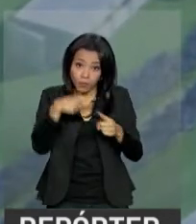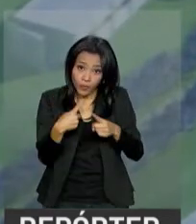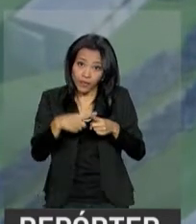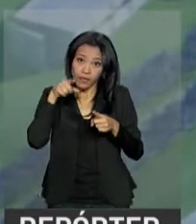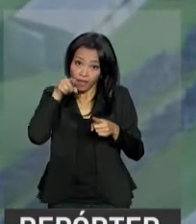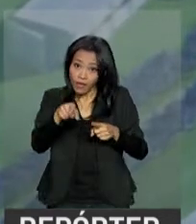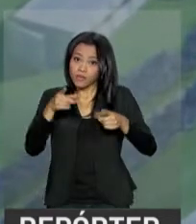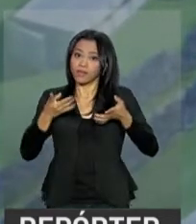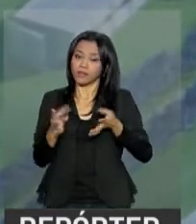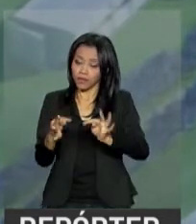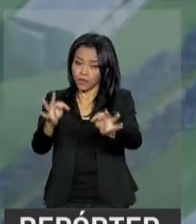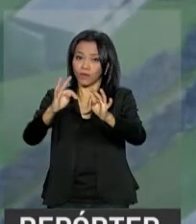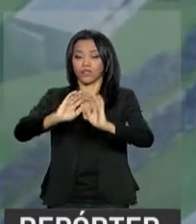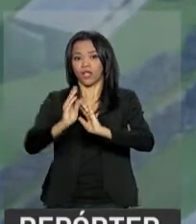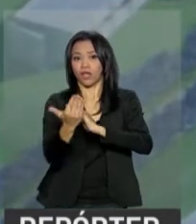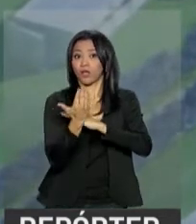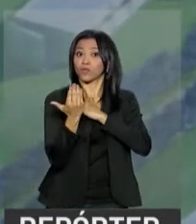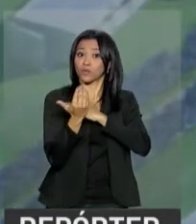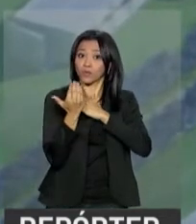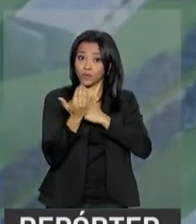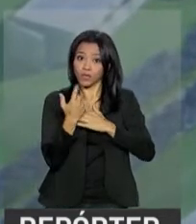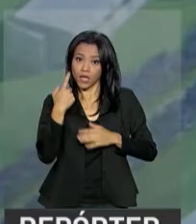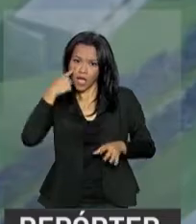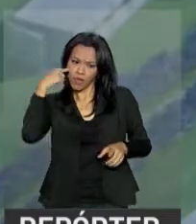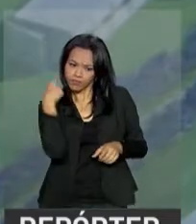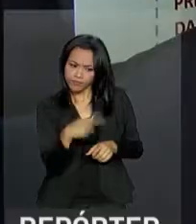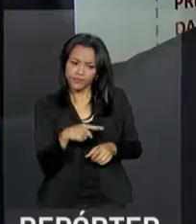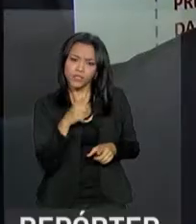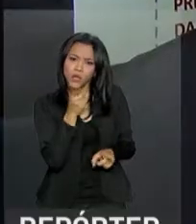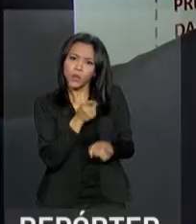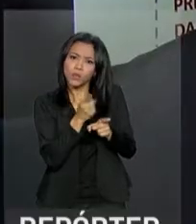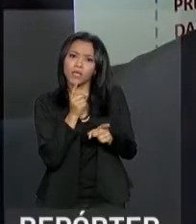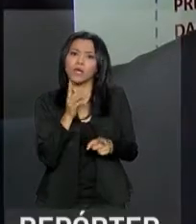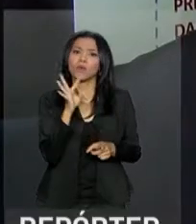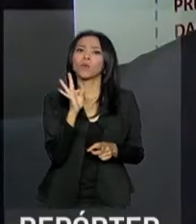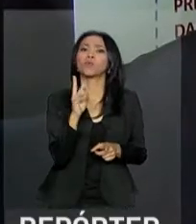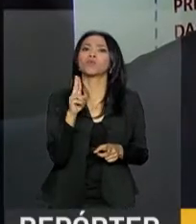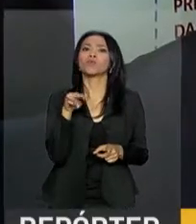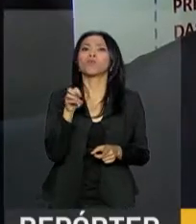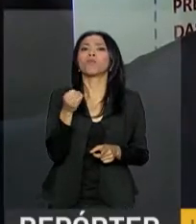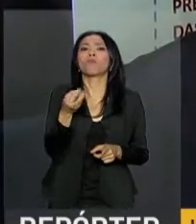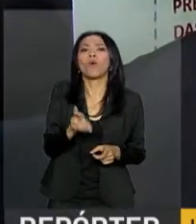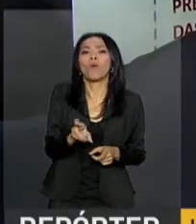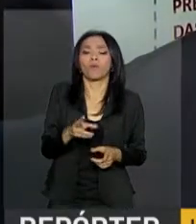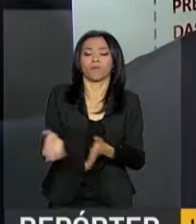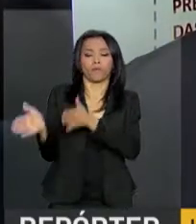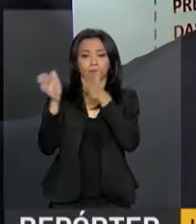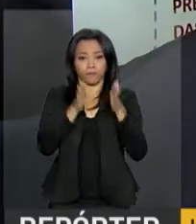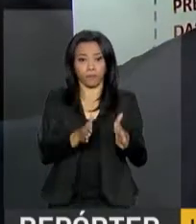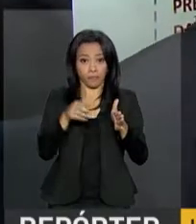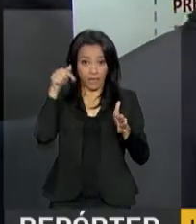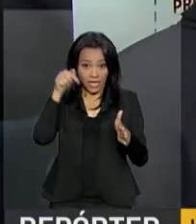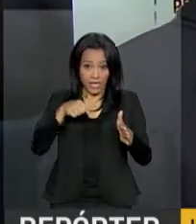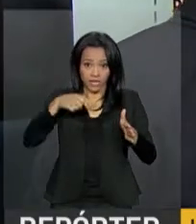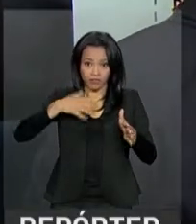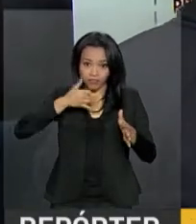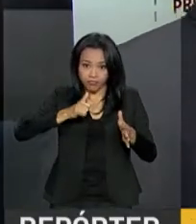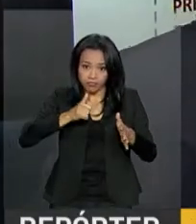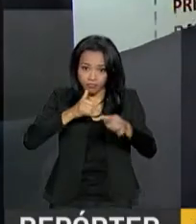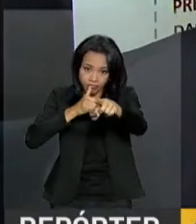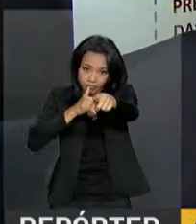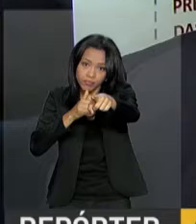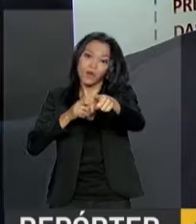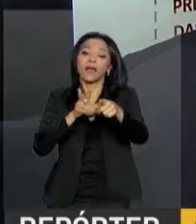tipo de extensão de um tumor maligno no organismo além de produzir radioisótopos o reator vai testar e qualificar